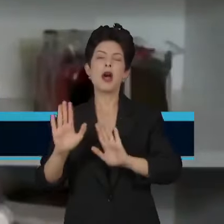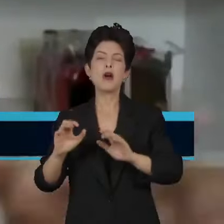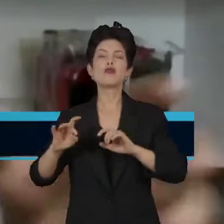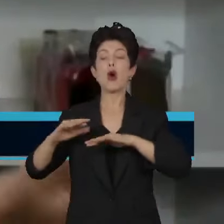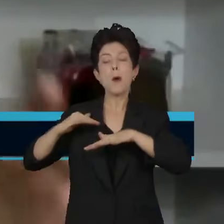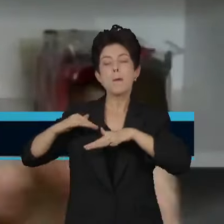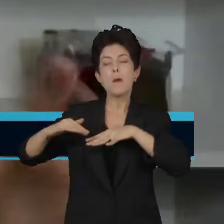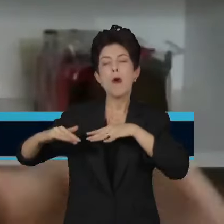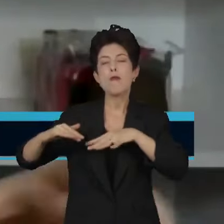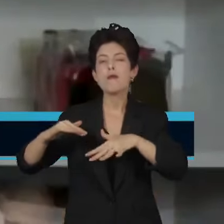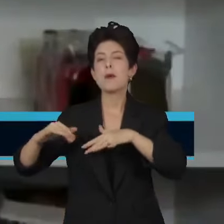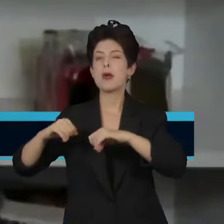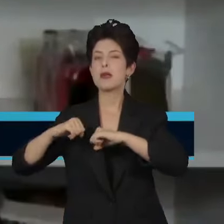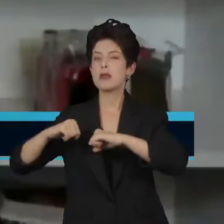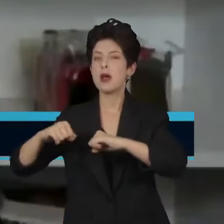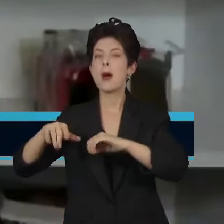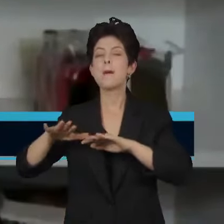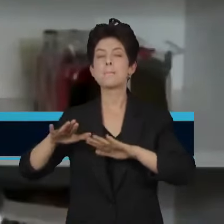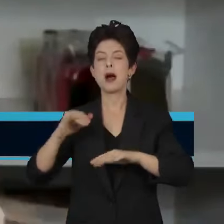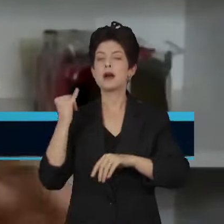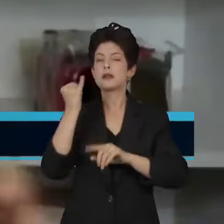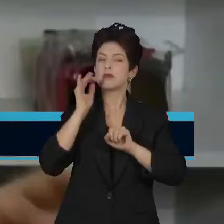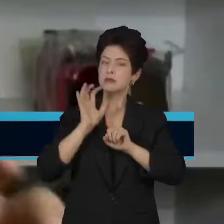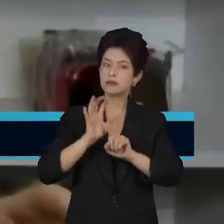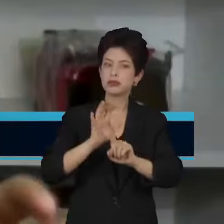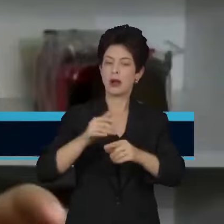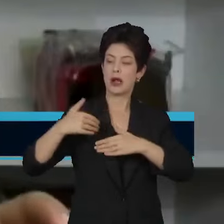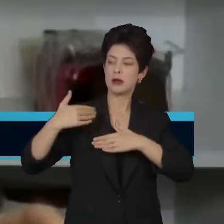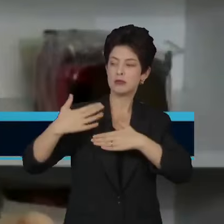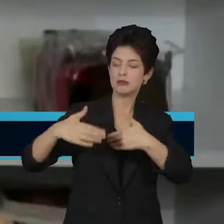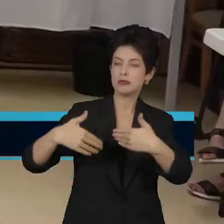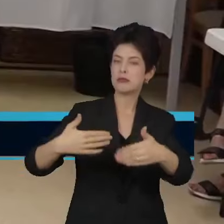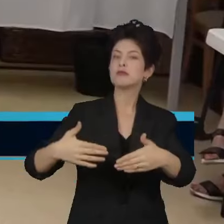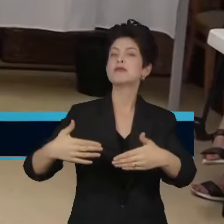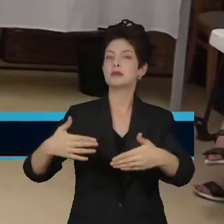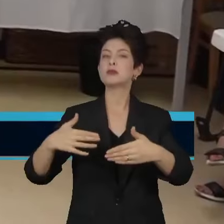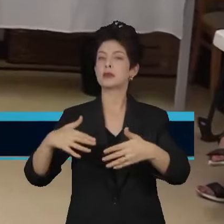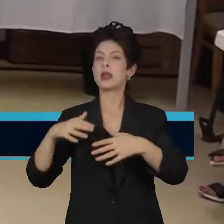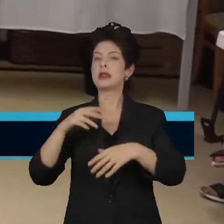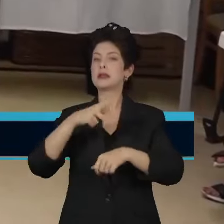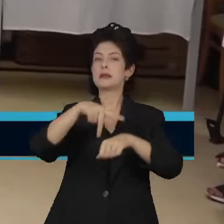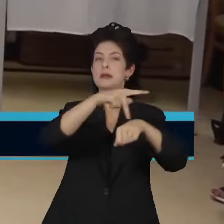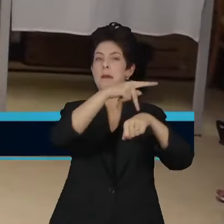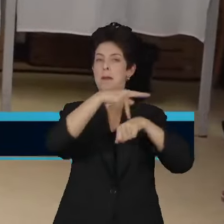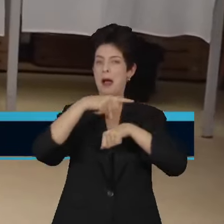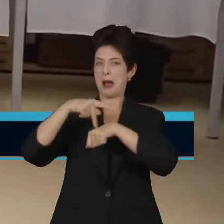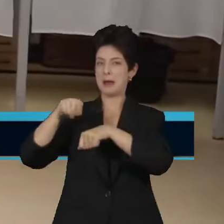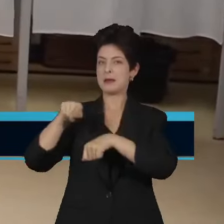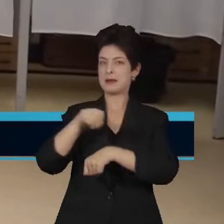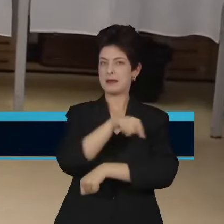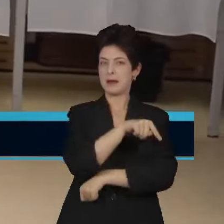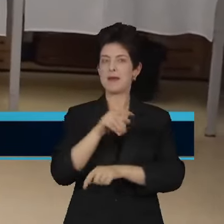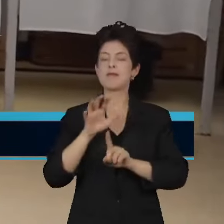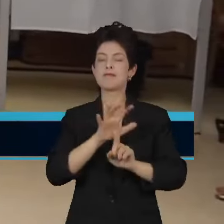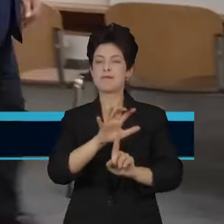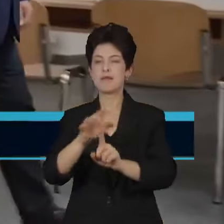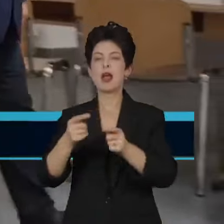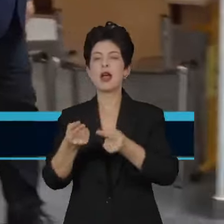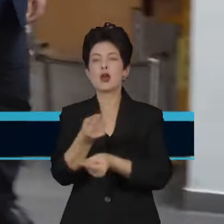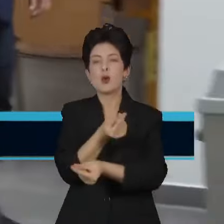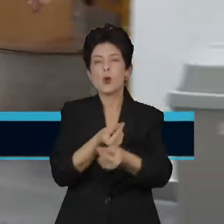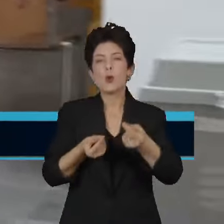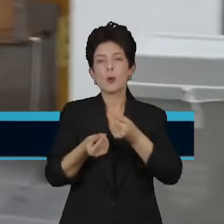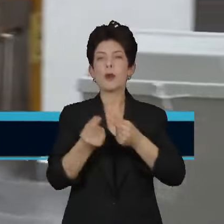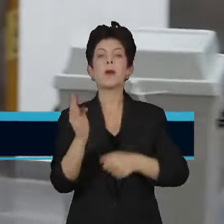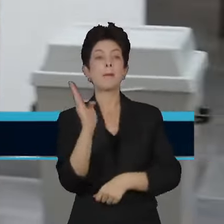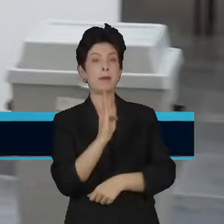Agora, isso já teve aí repercussões importantes ao longo desses estados nacionais. Os reflexos também afetam a economia, inclusive